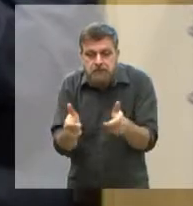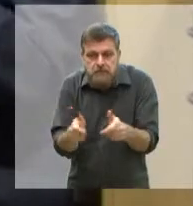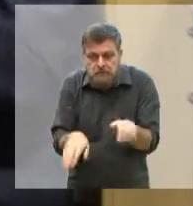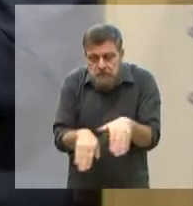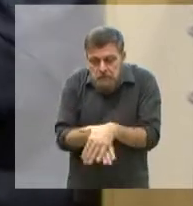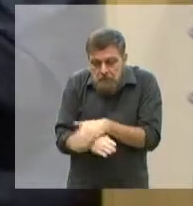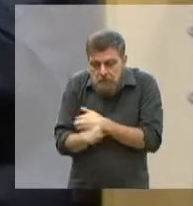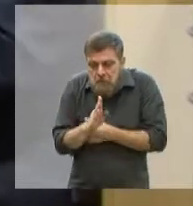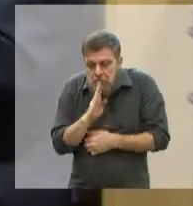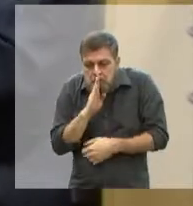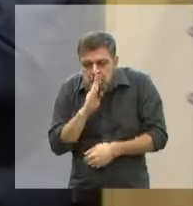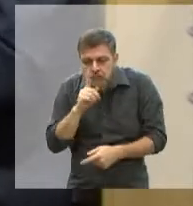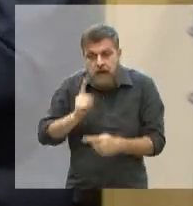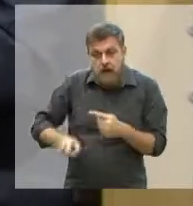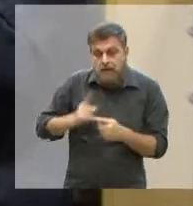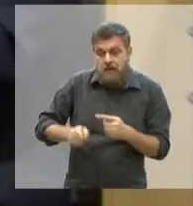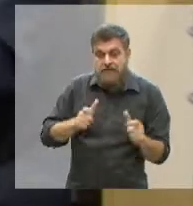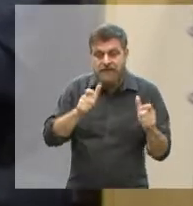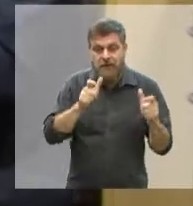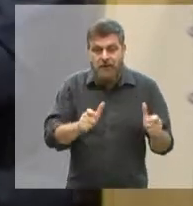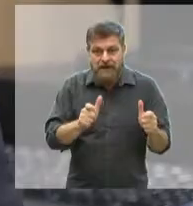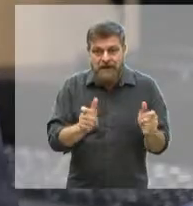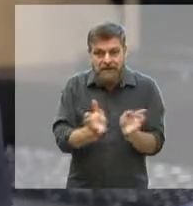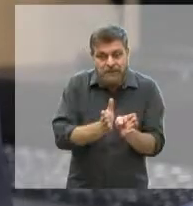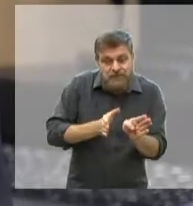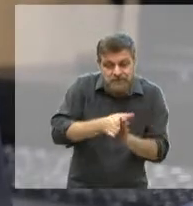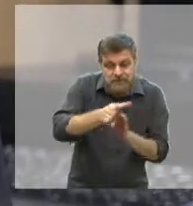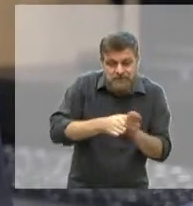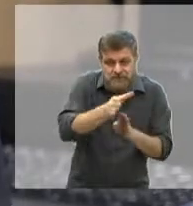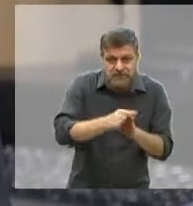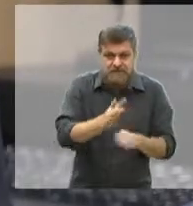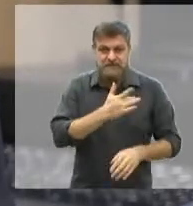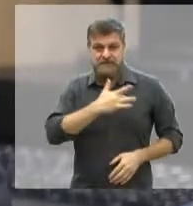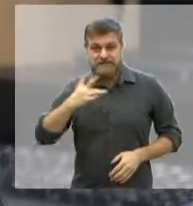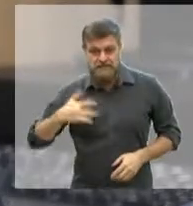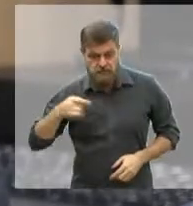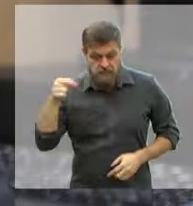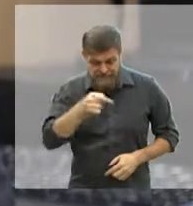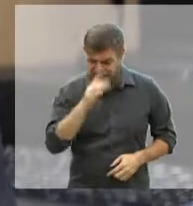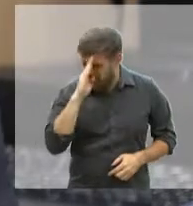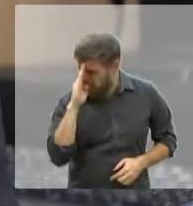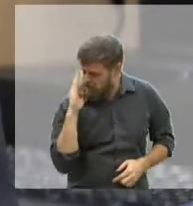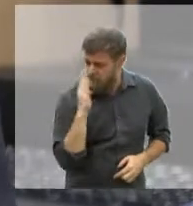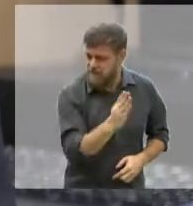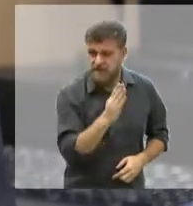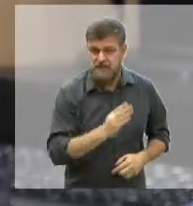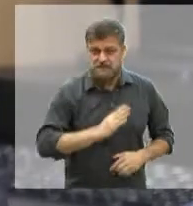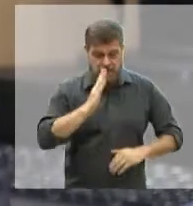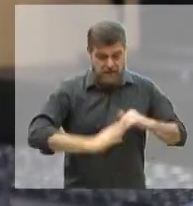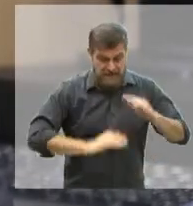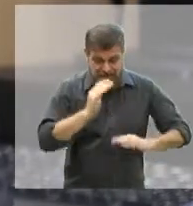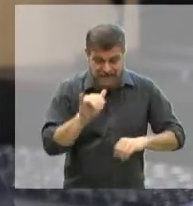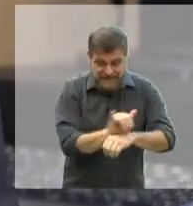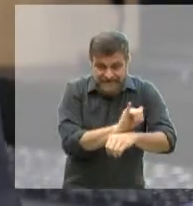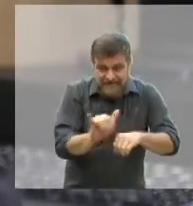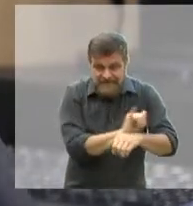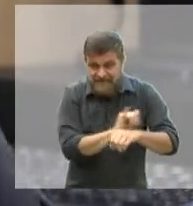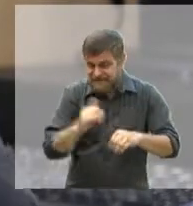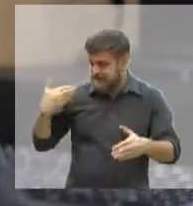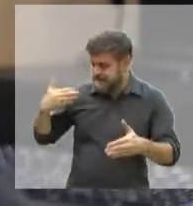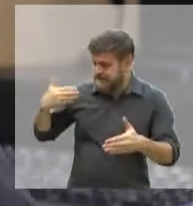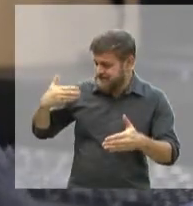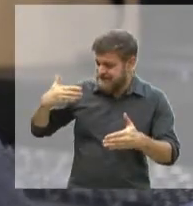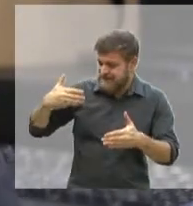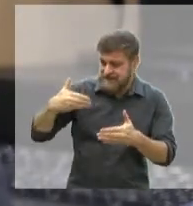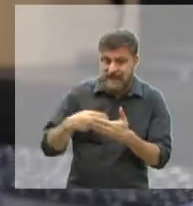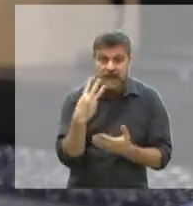encolhimento, um cerceamento dos espaços dos conselhos de saúde, que foram os principais dispositivos que a gente desenvolveu ao longo, né, de